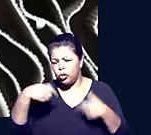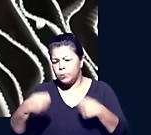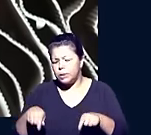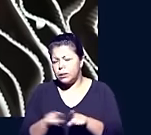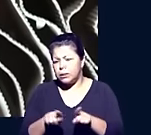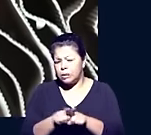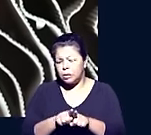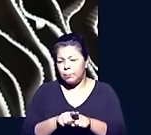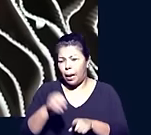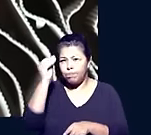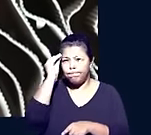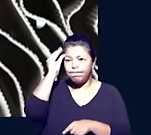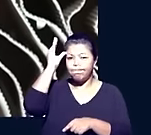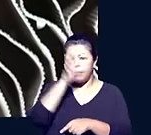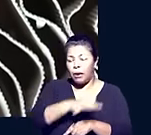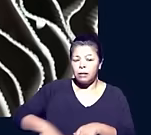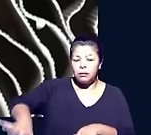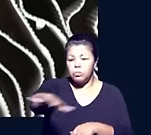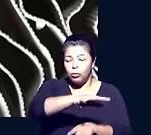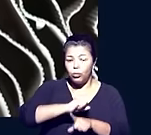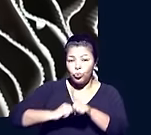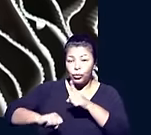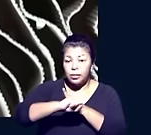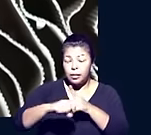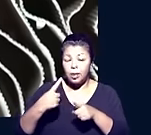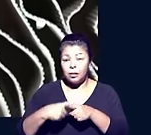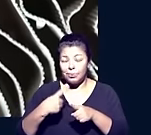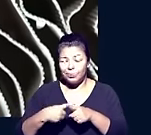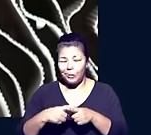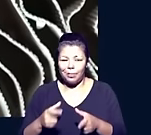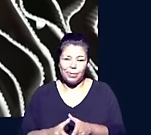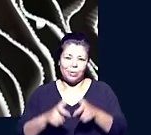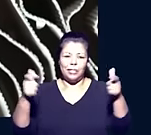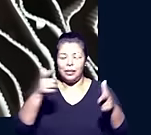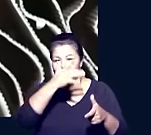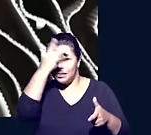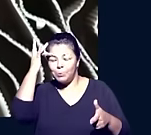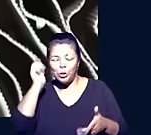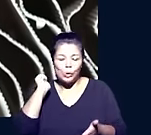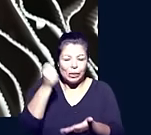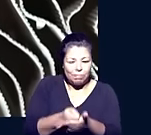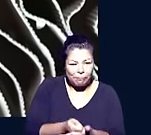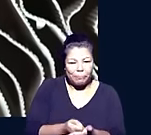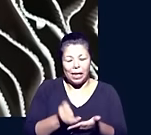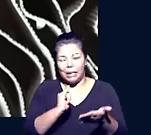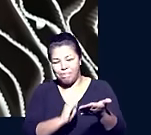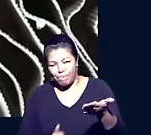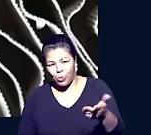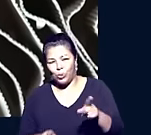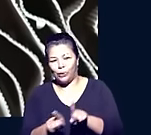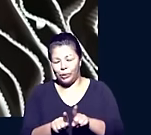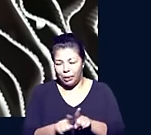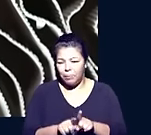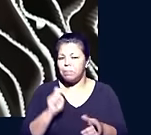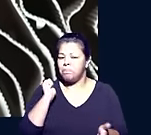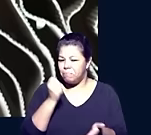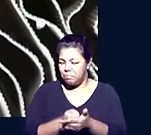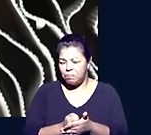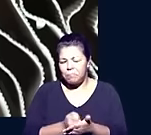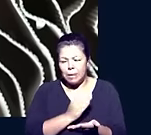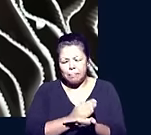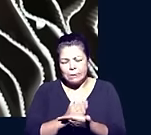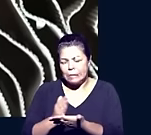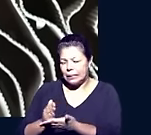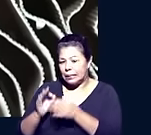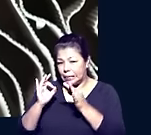sociedade pela manifestação que a gente ouve aqui de quem contribui para os impostos de quem paga e os seus os seus impostos e quem